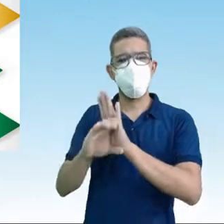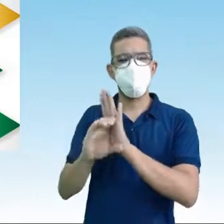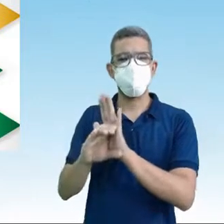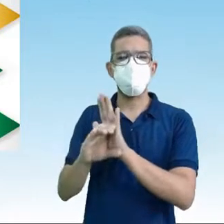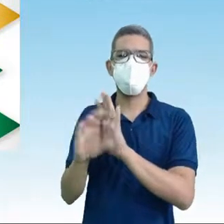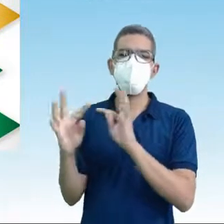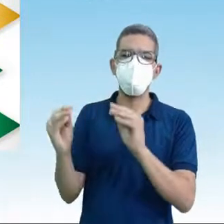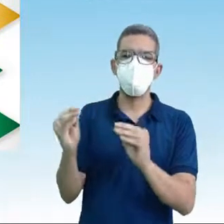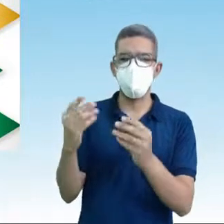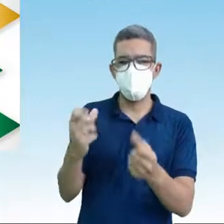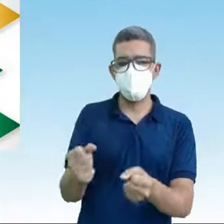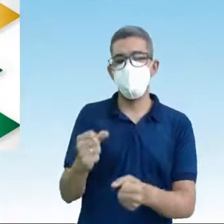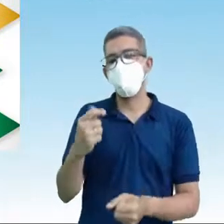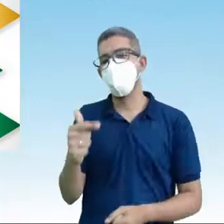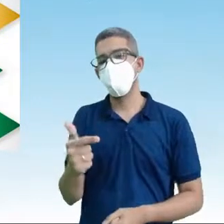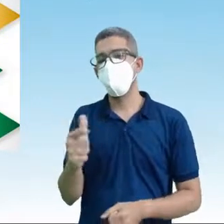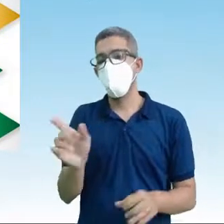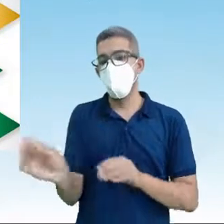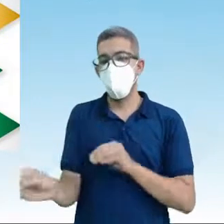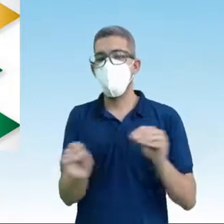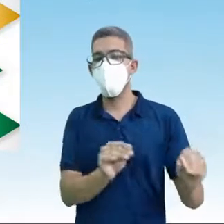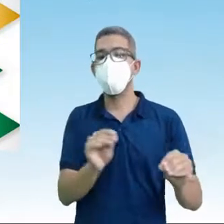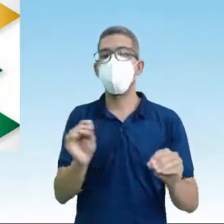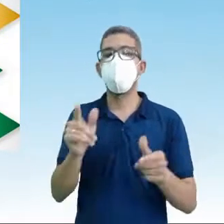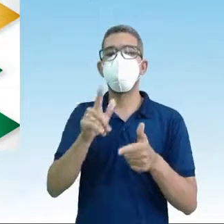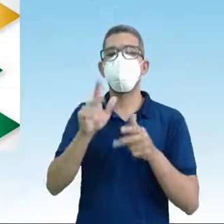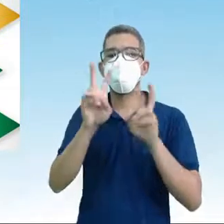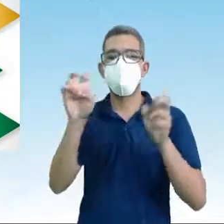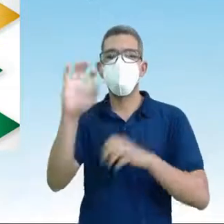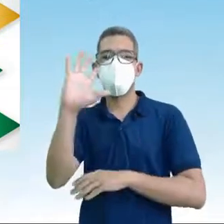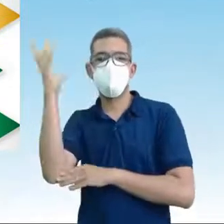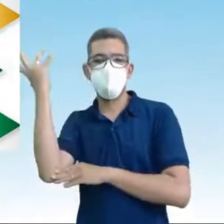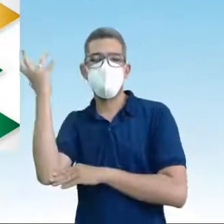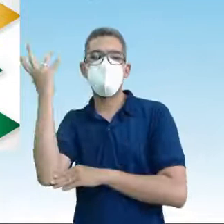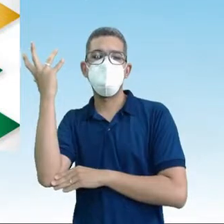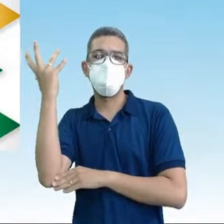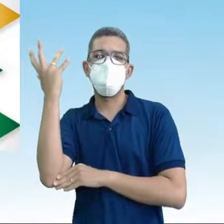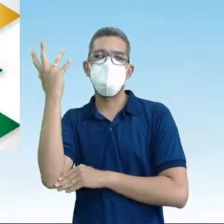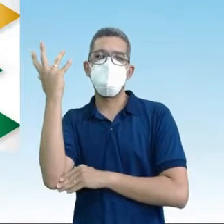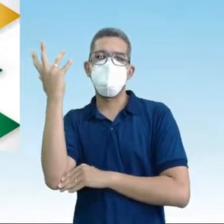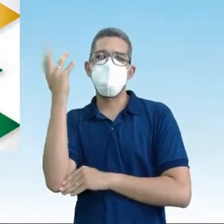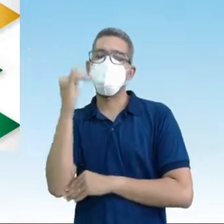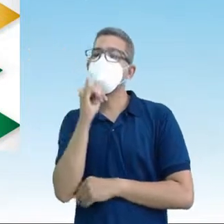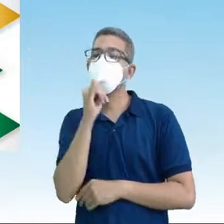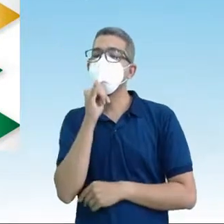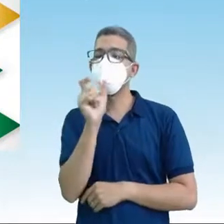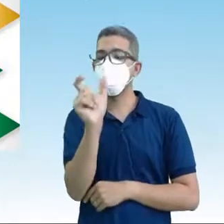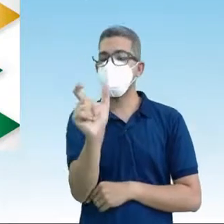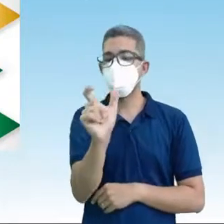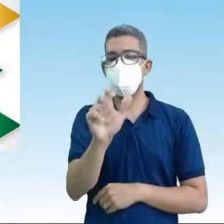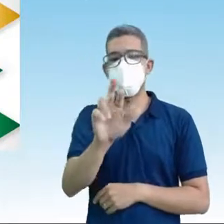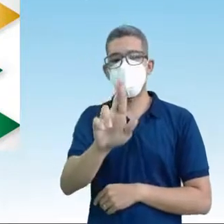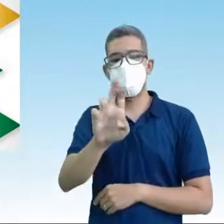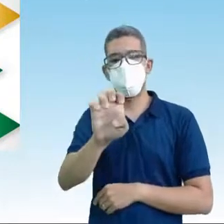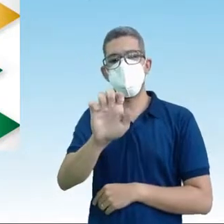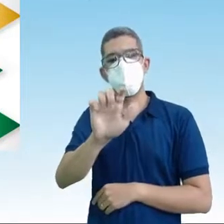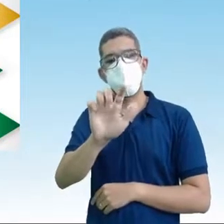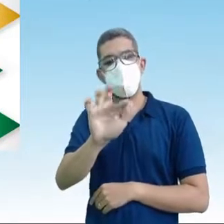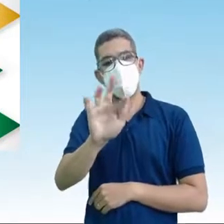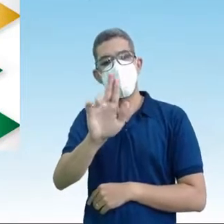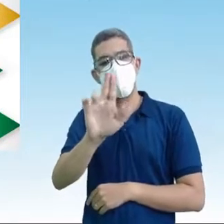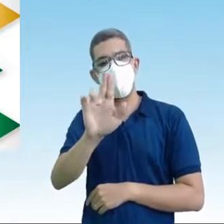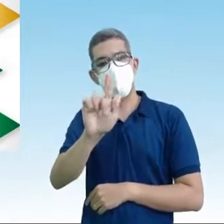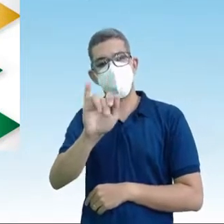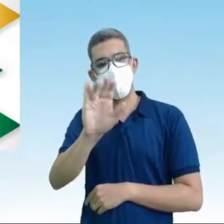se deslocam por motivos ambientais. A expressão refugiado ambiental não